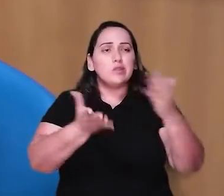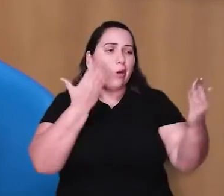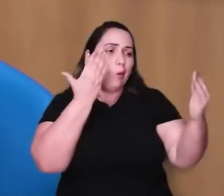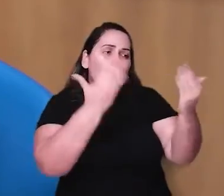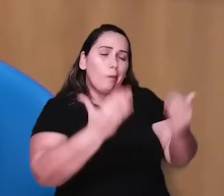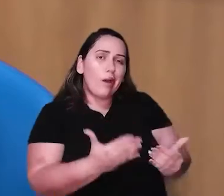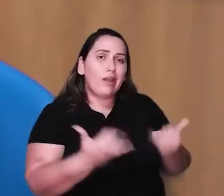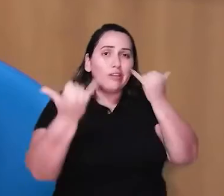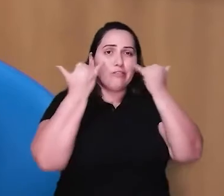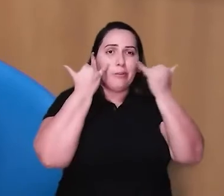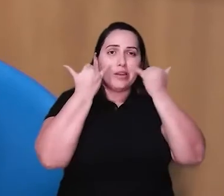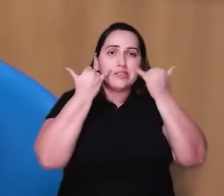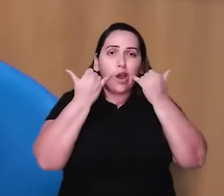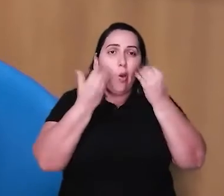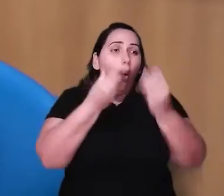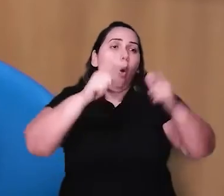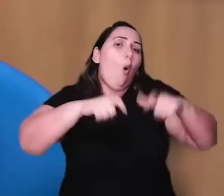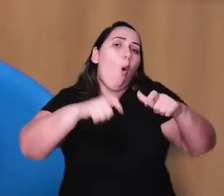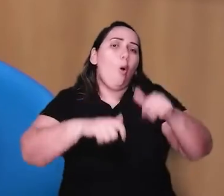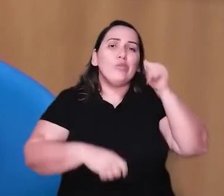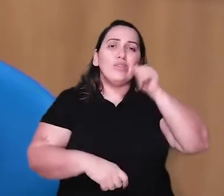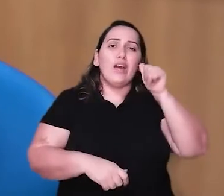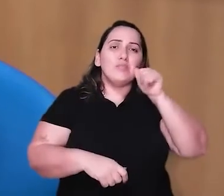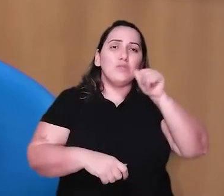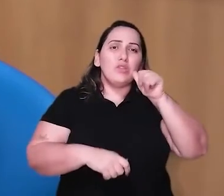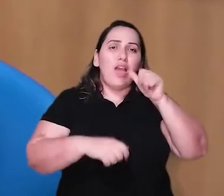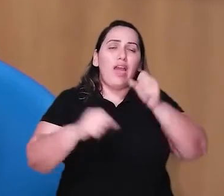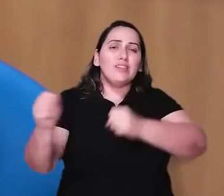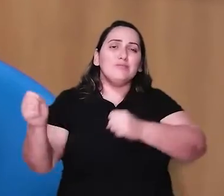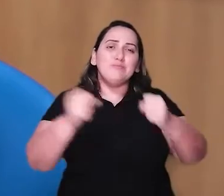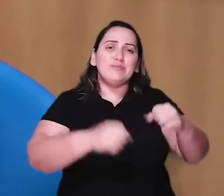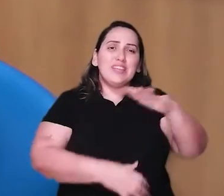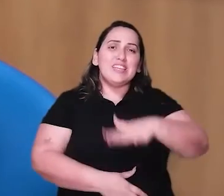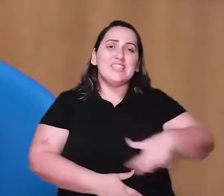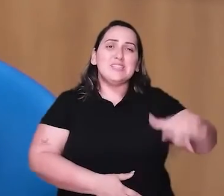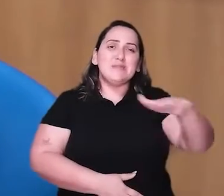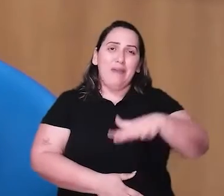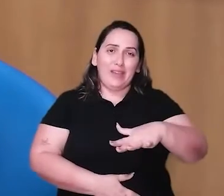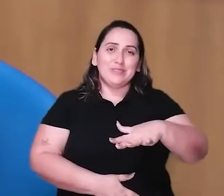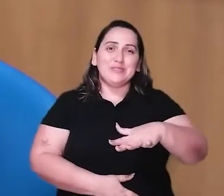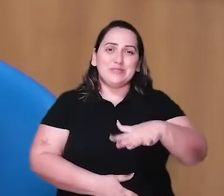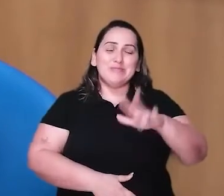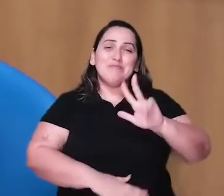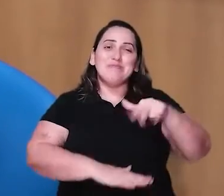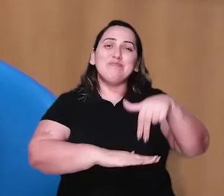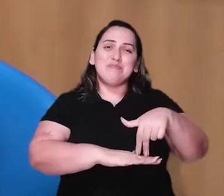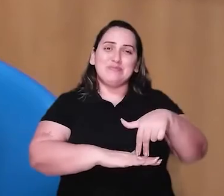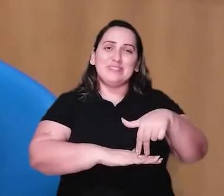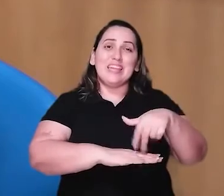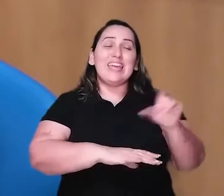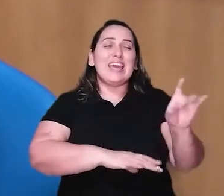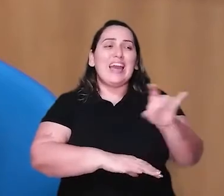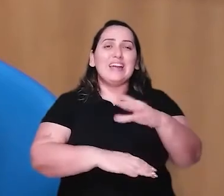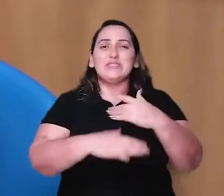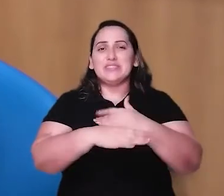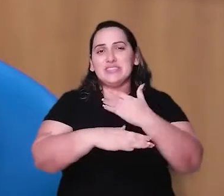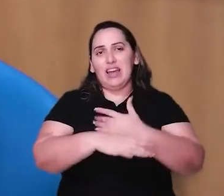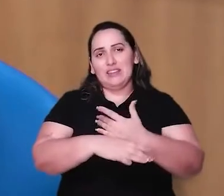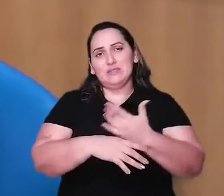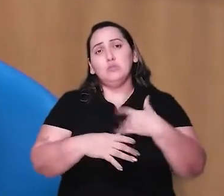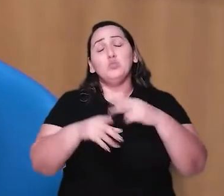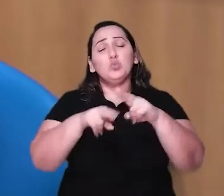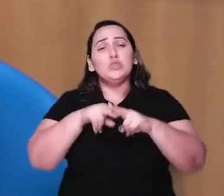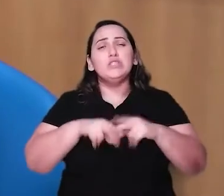fui trazendo essas informações. Lamentavelmente, muitos dos municípios não guardam um registro